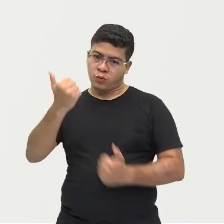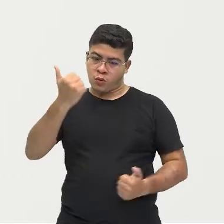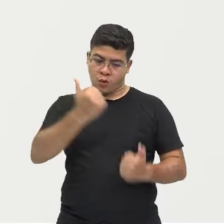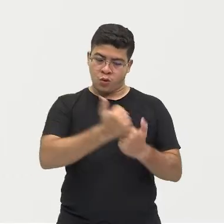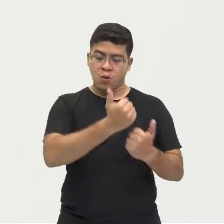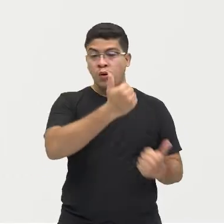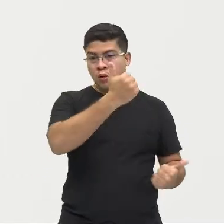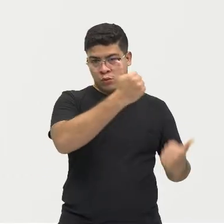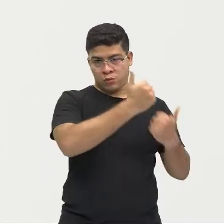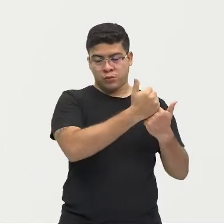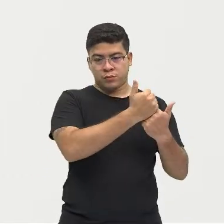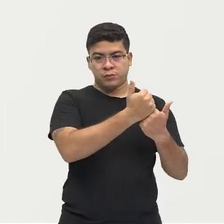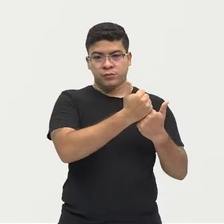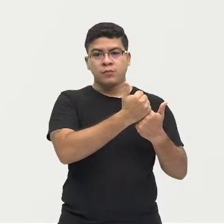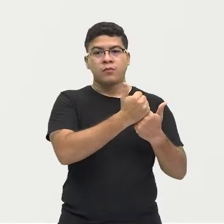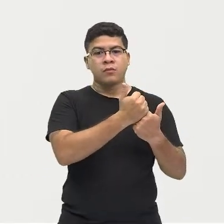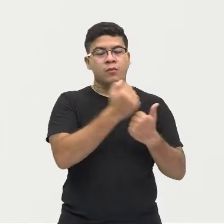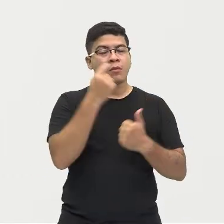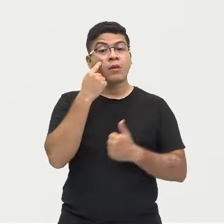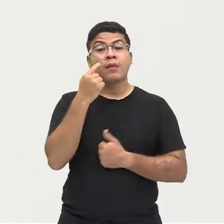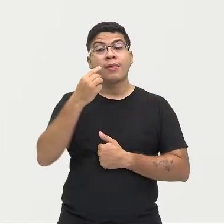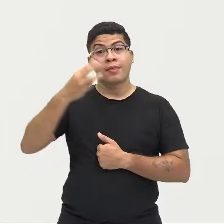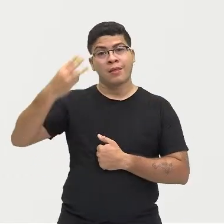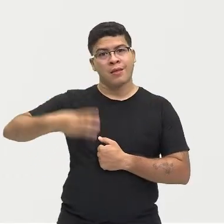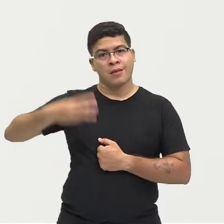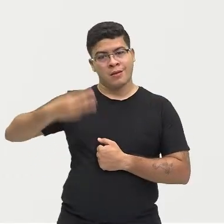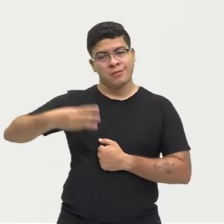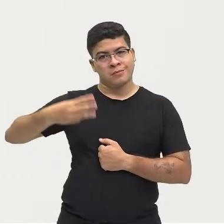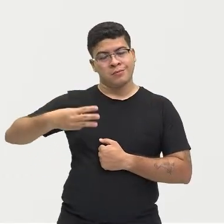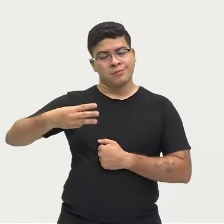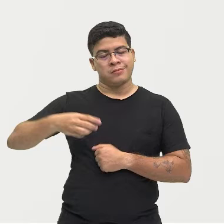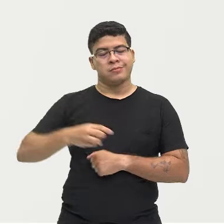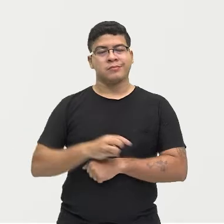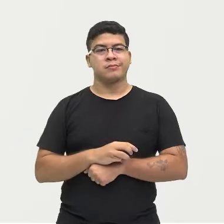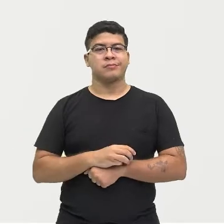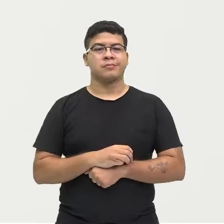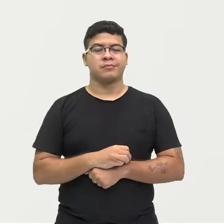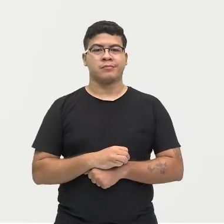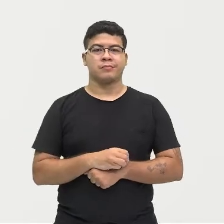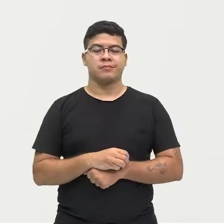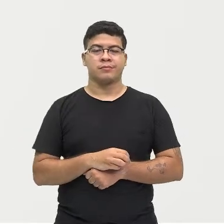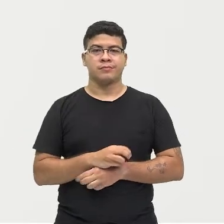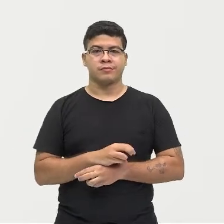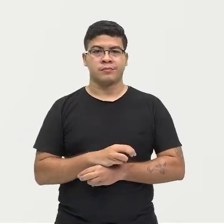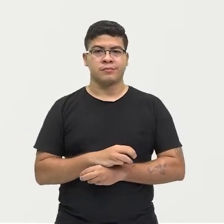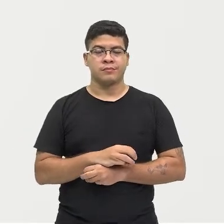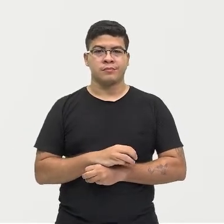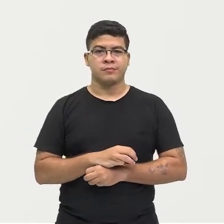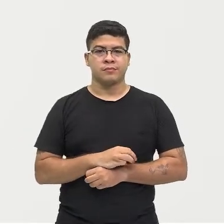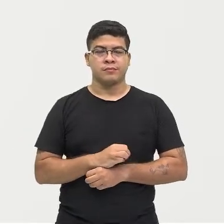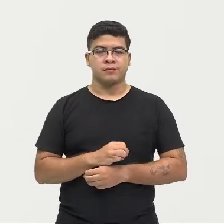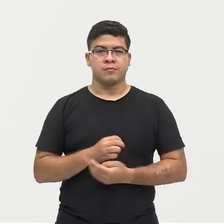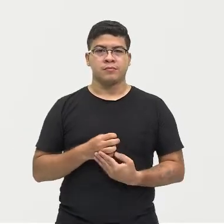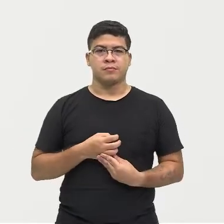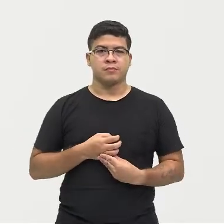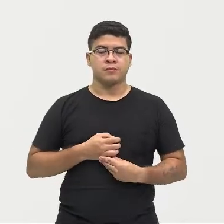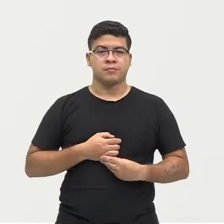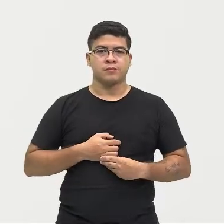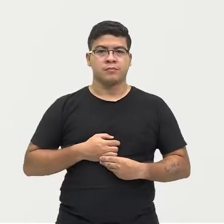orgânicos. Então, por isso que é classificada como sendo amina terciária. Essa é uma das